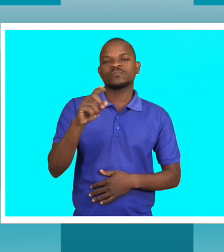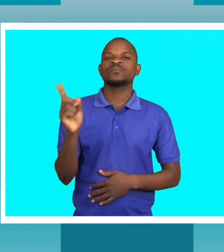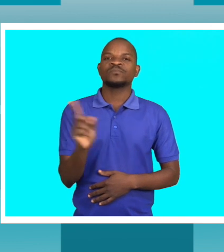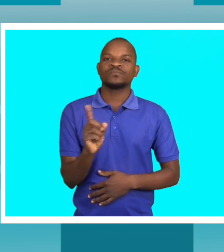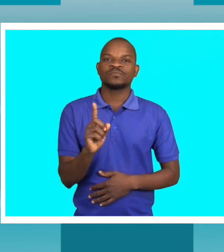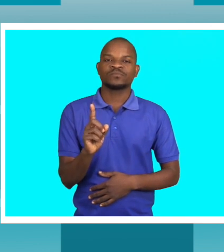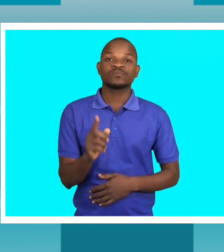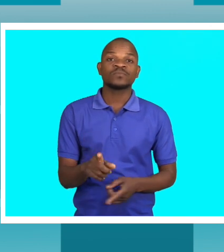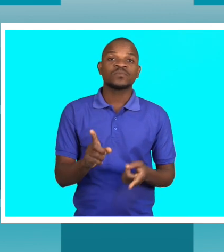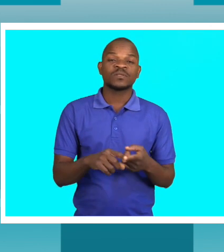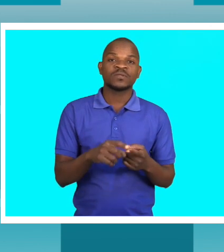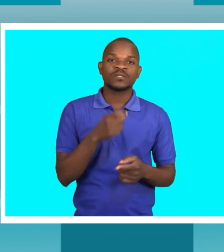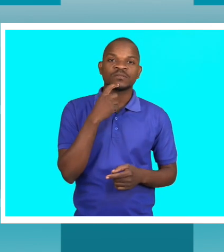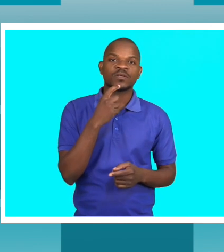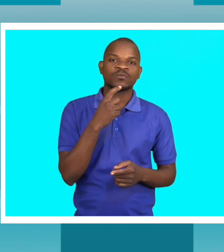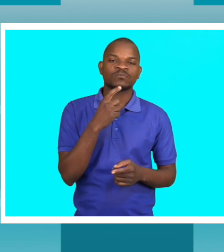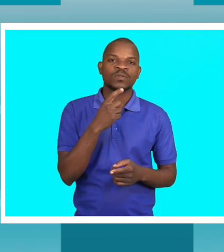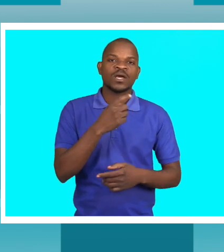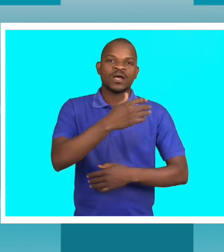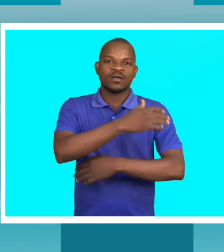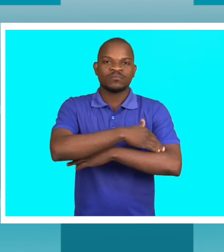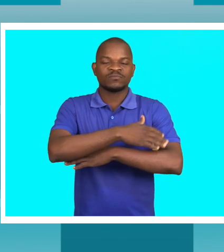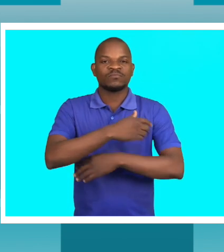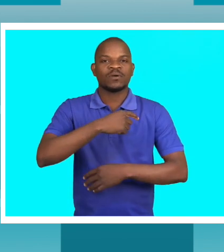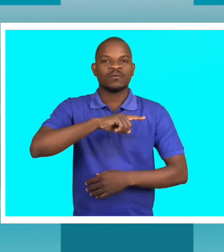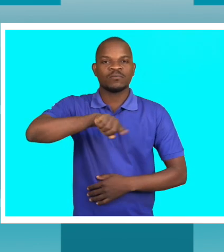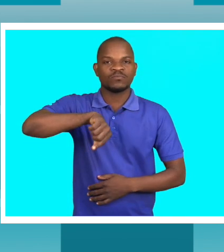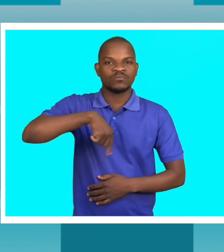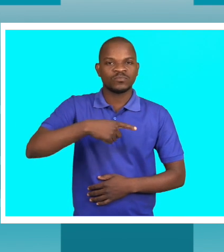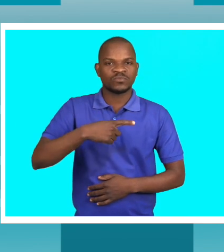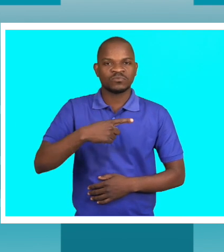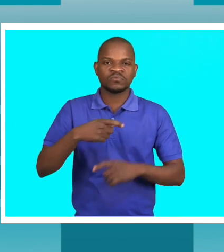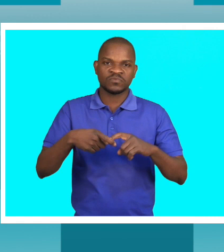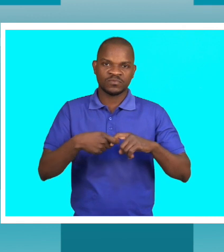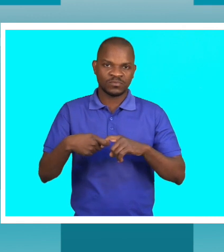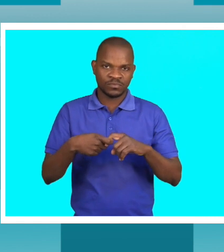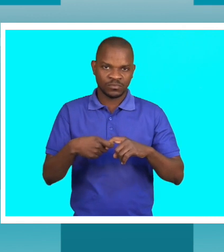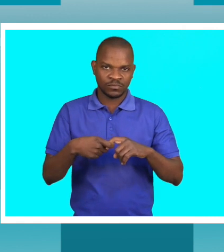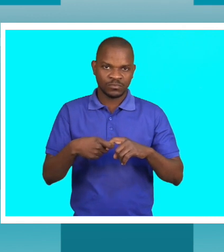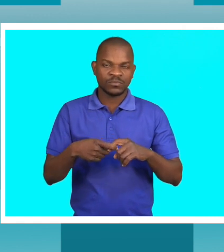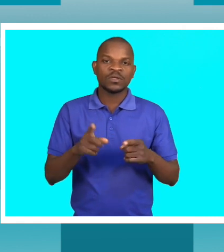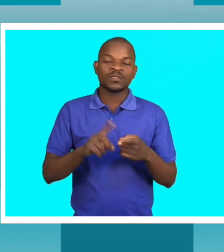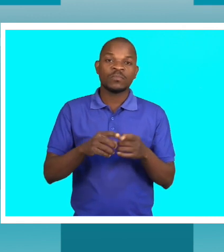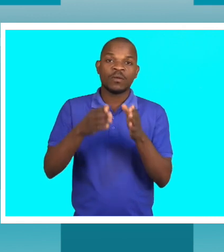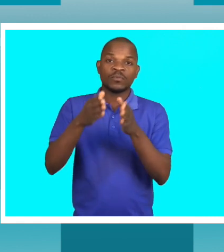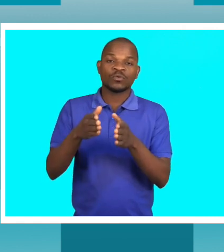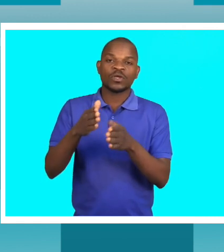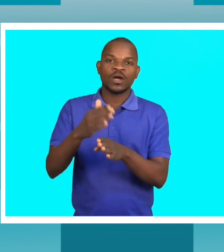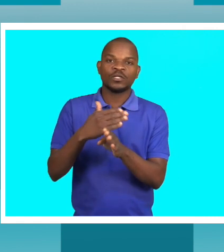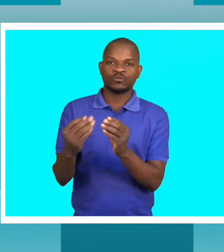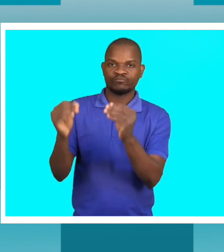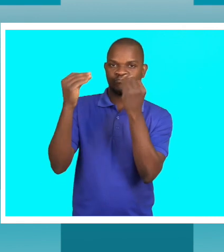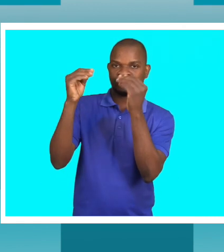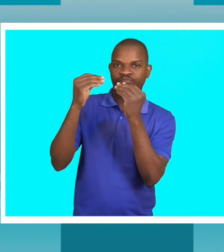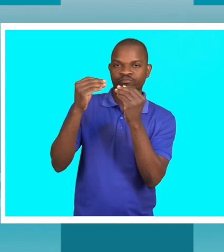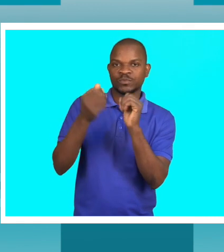desistir. Mandar um forte abraço para a minha família e o meu mestre. Para